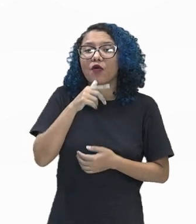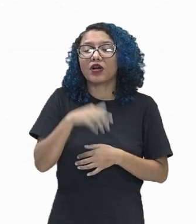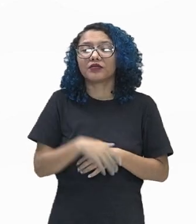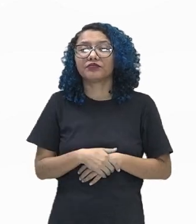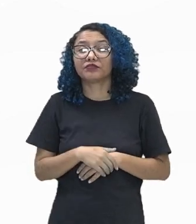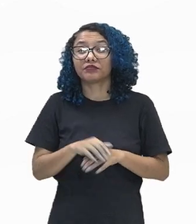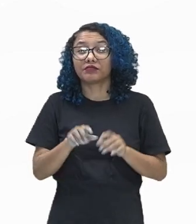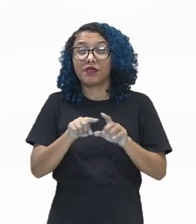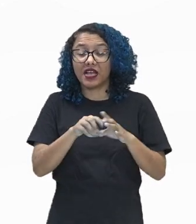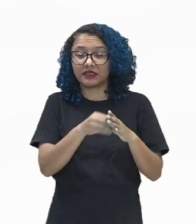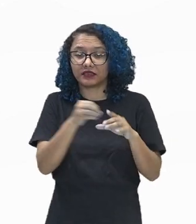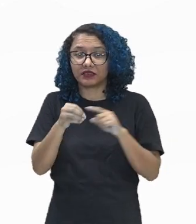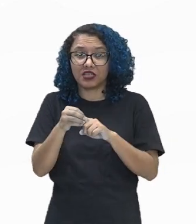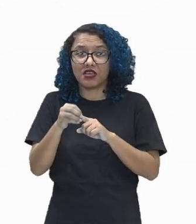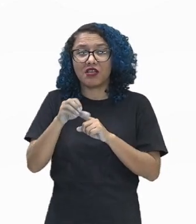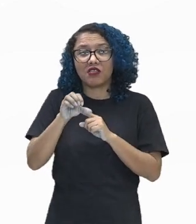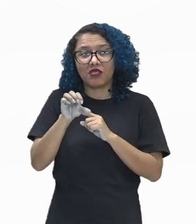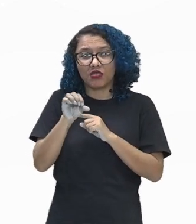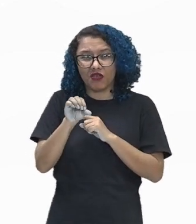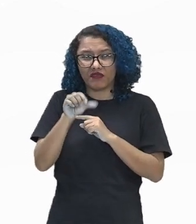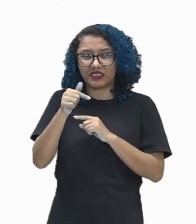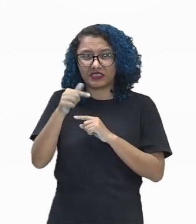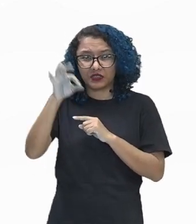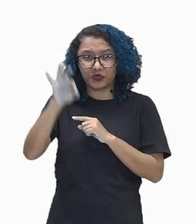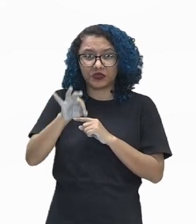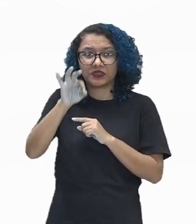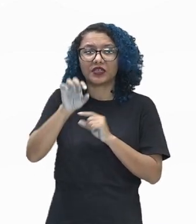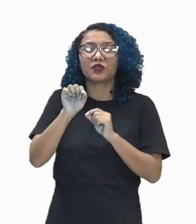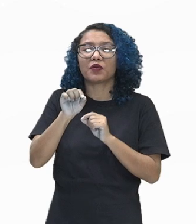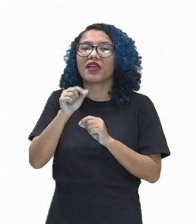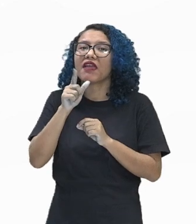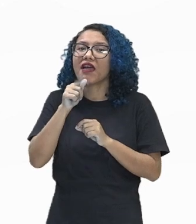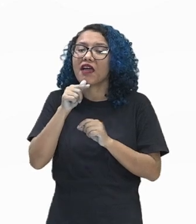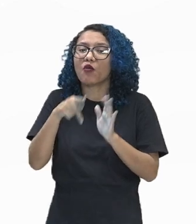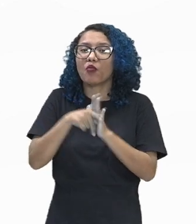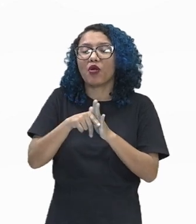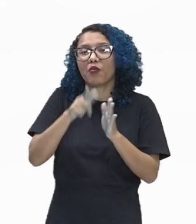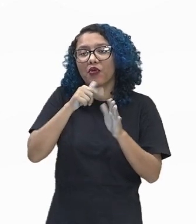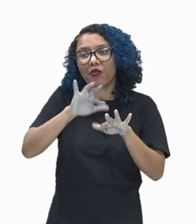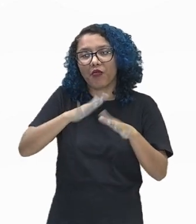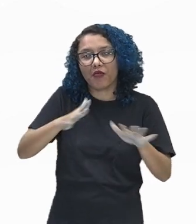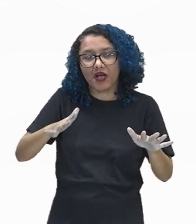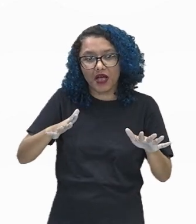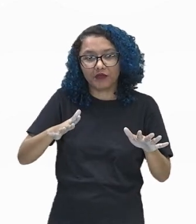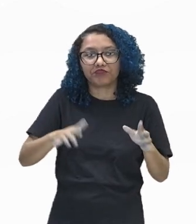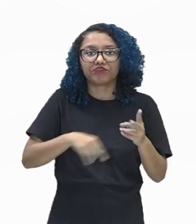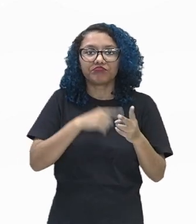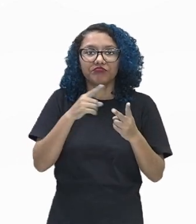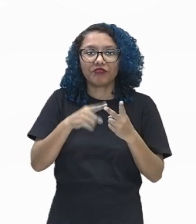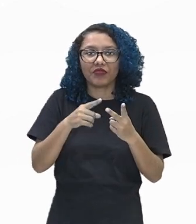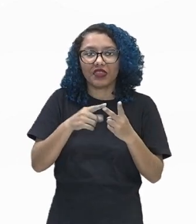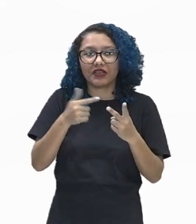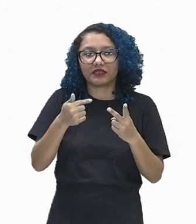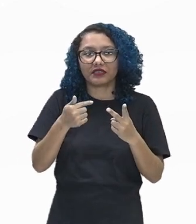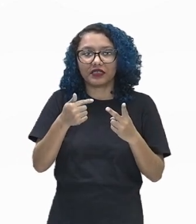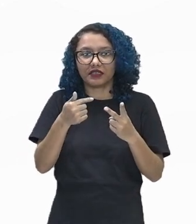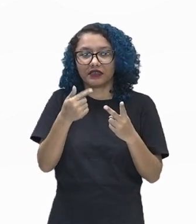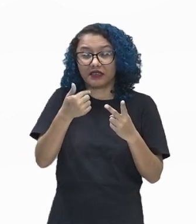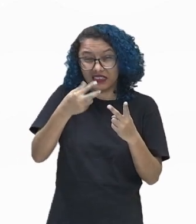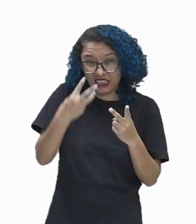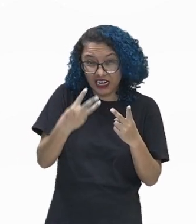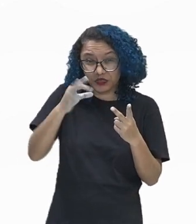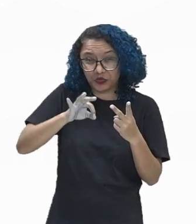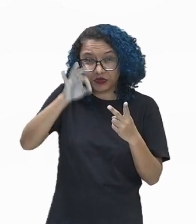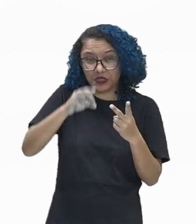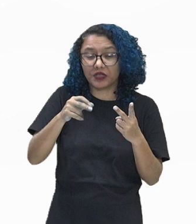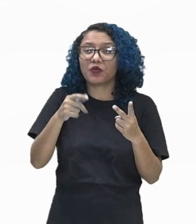de água do mar, 3% é só de água doce. E apenas 1/3 é terra. Então nós precisamos cuidar do